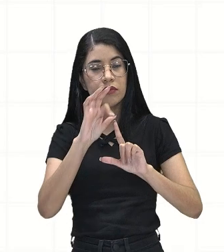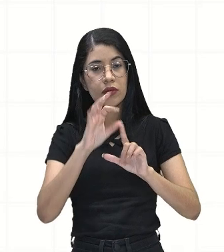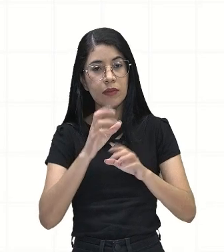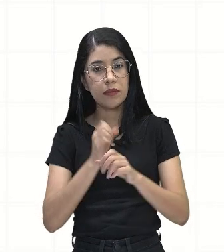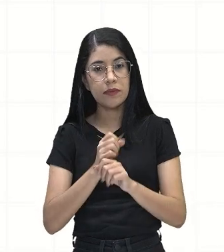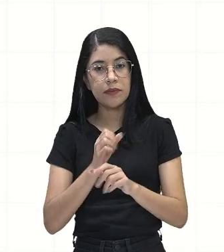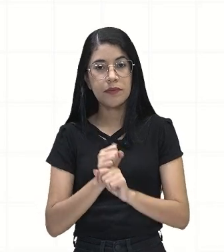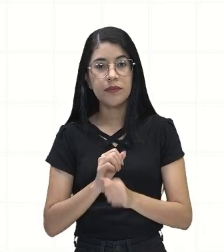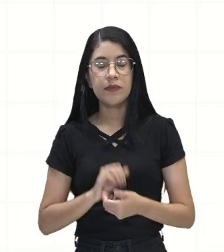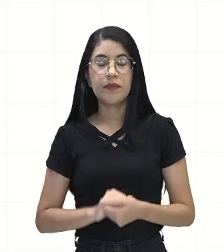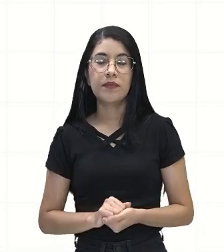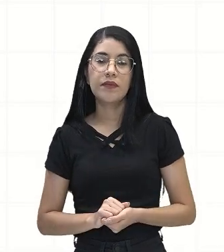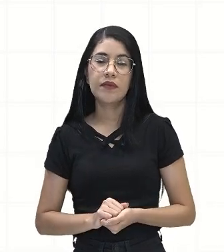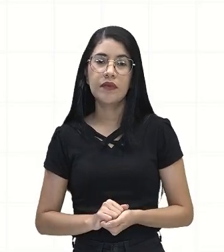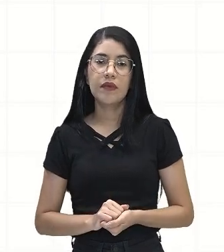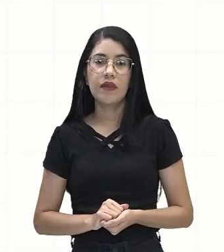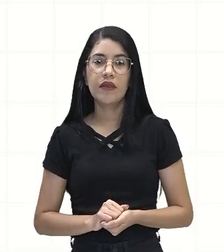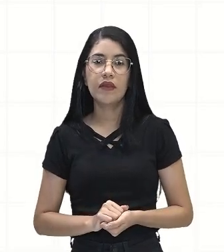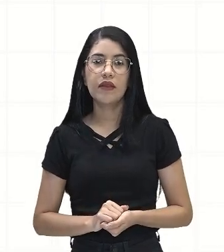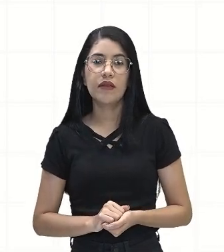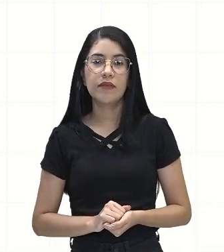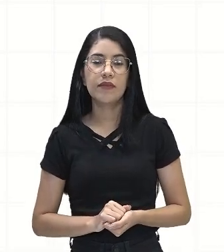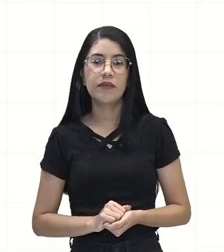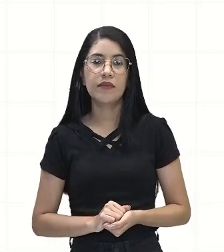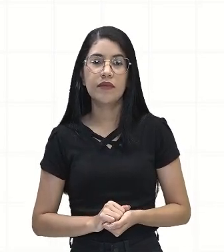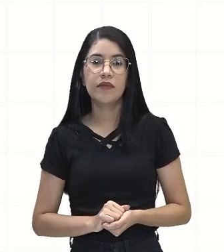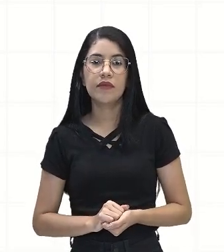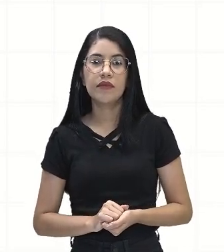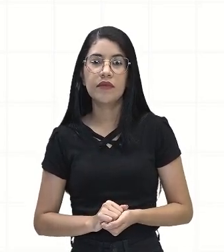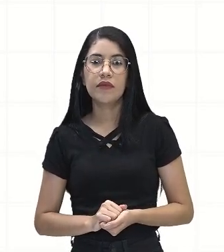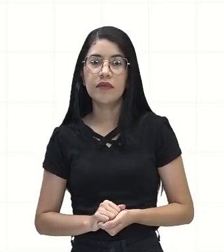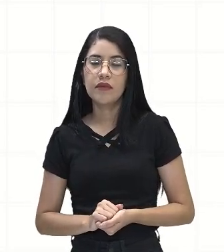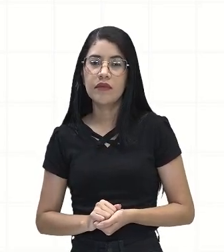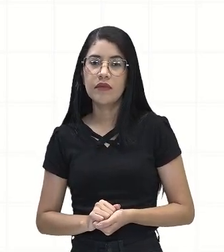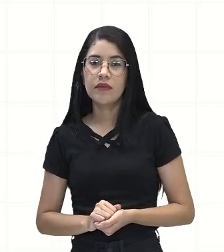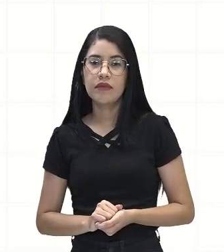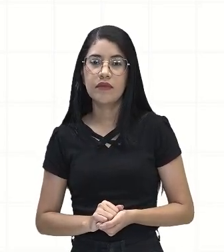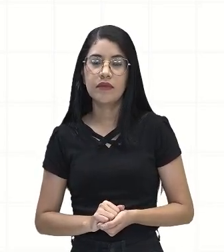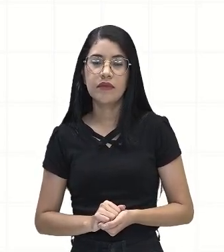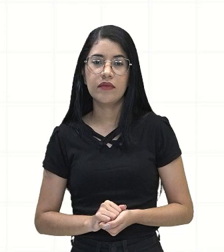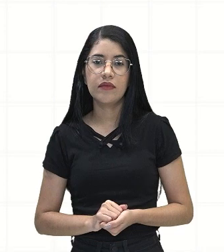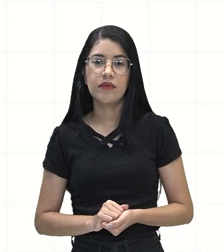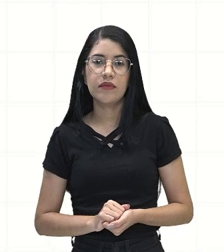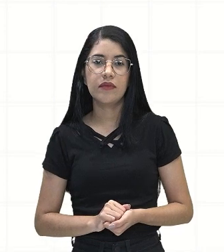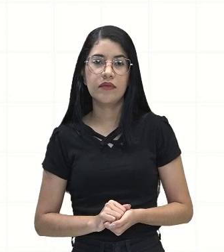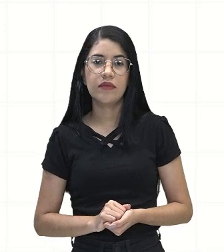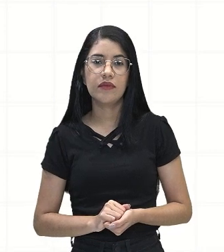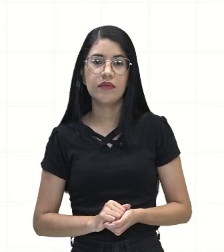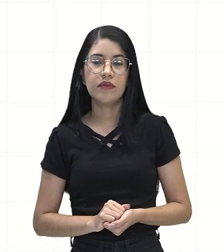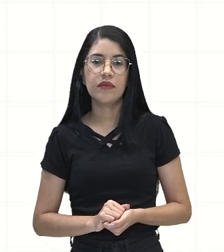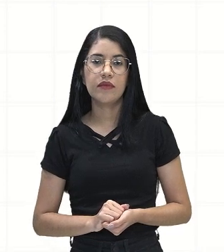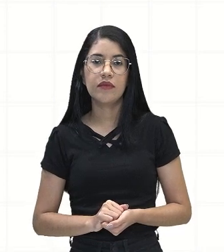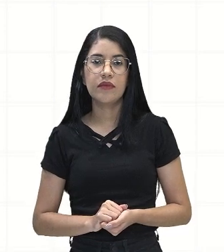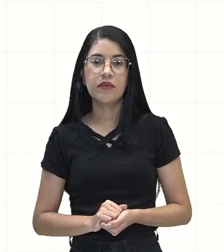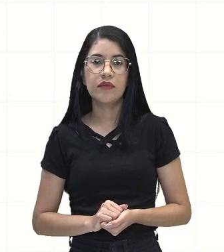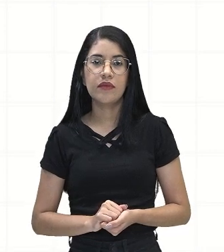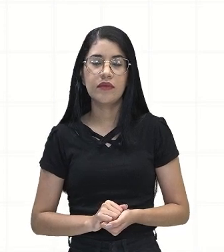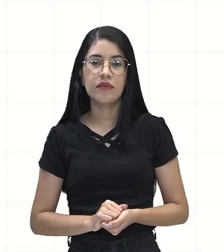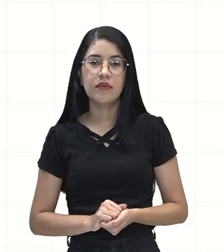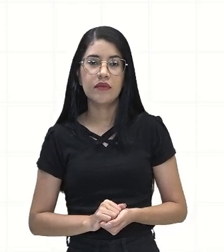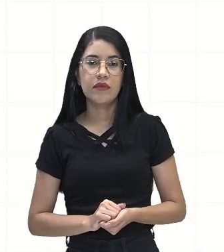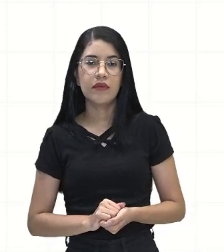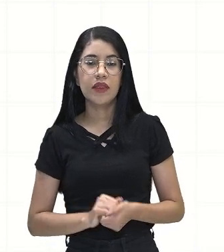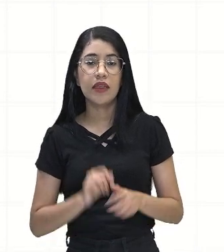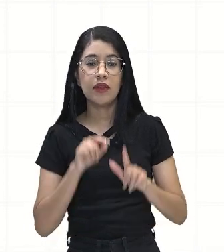então, vamos pensar só nos triângulos menores. Beleza? Então, o que é que eu sei? Eu sei que